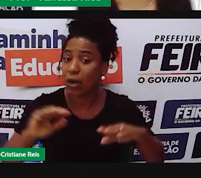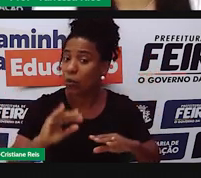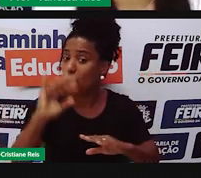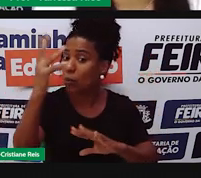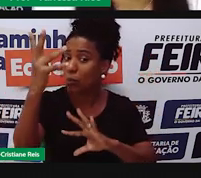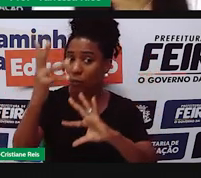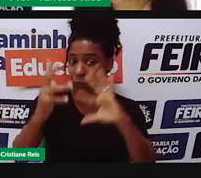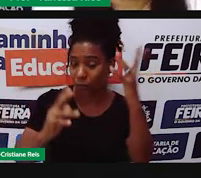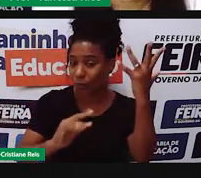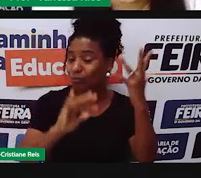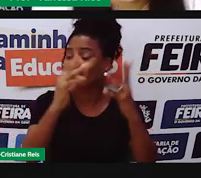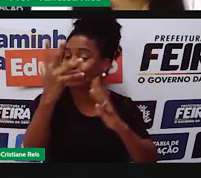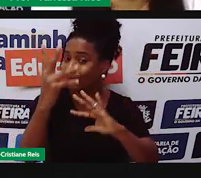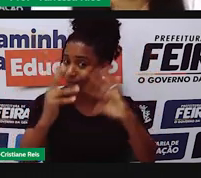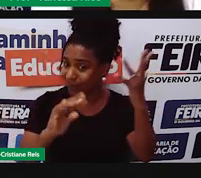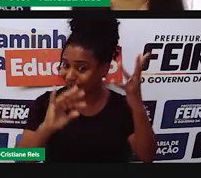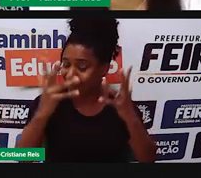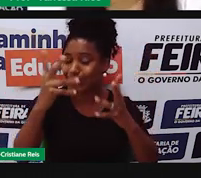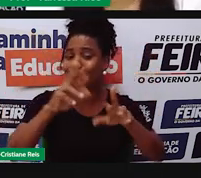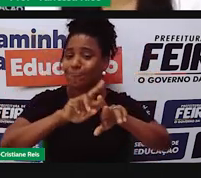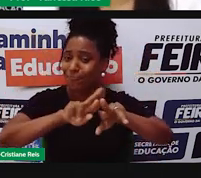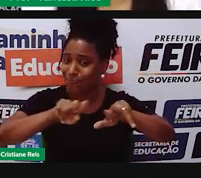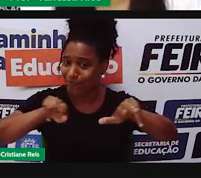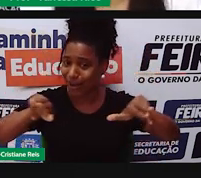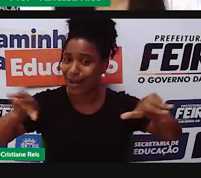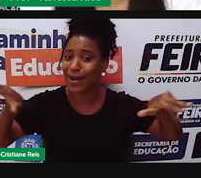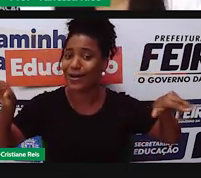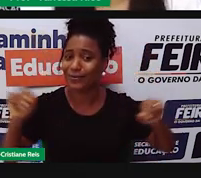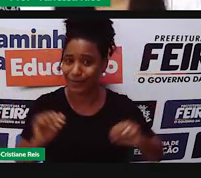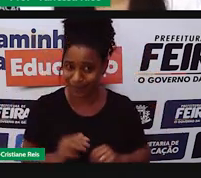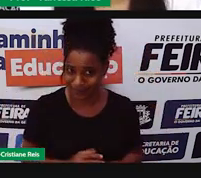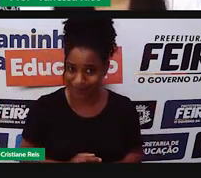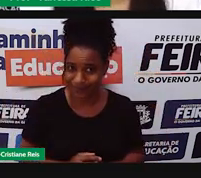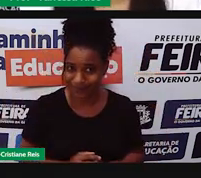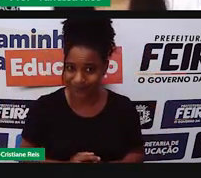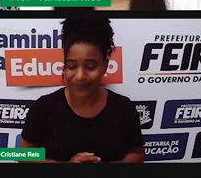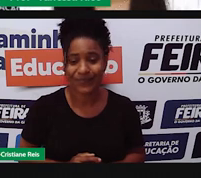coisas deixariam de existir se o sol sumisse.